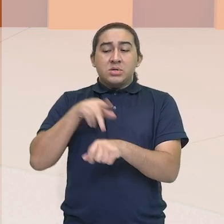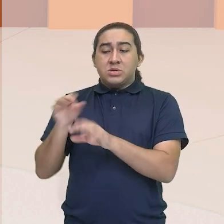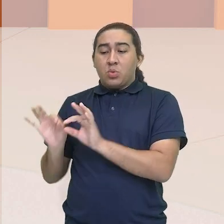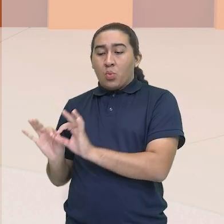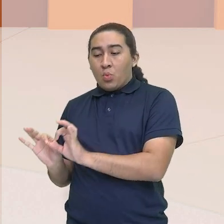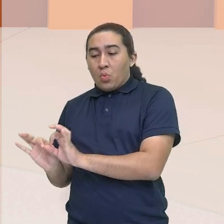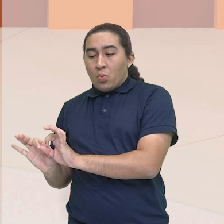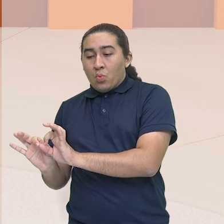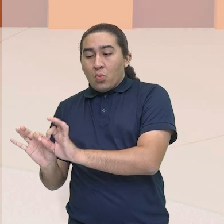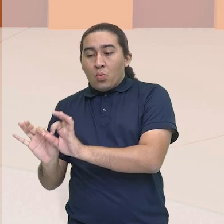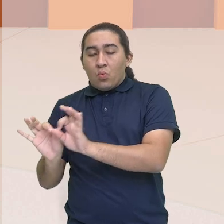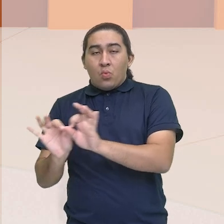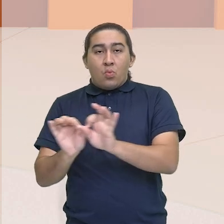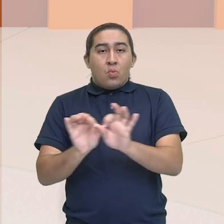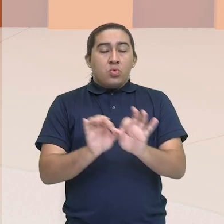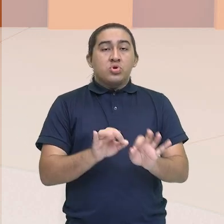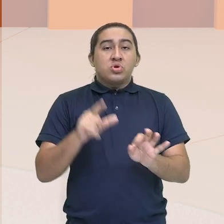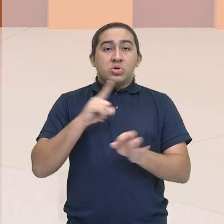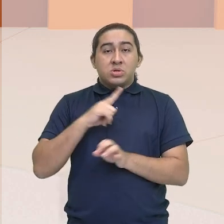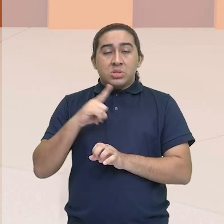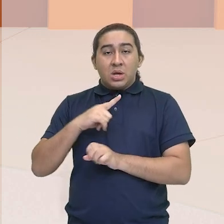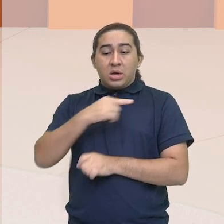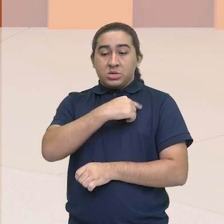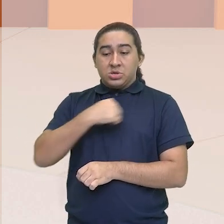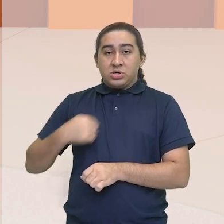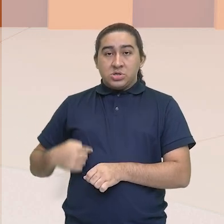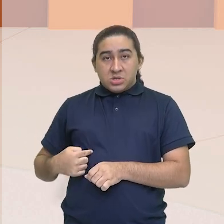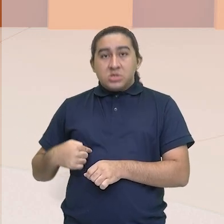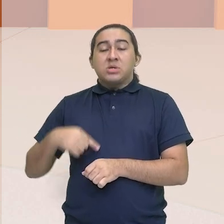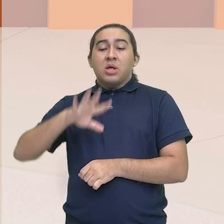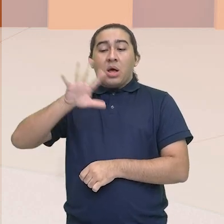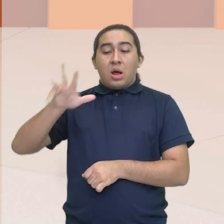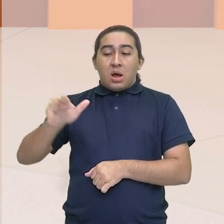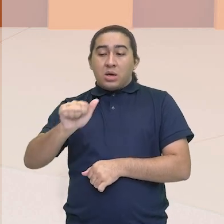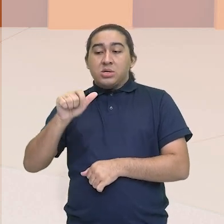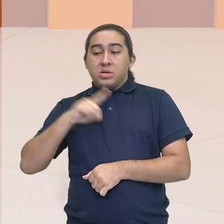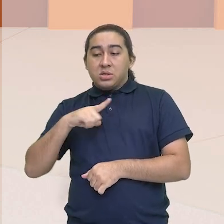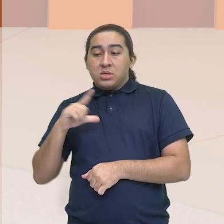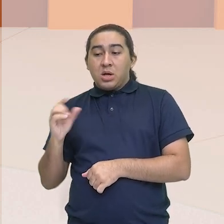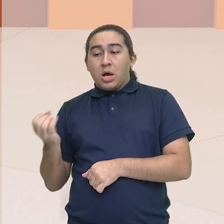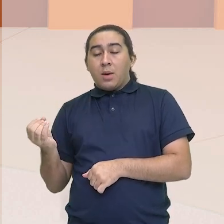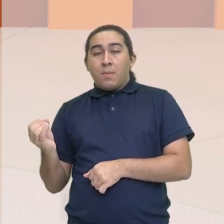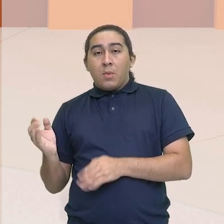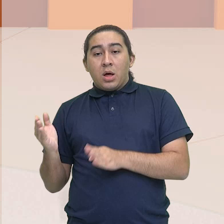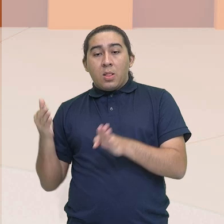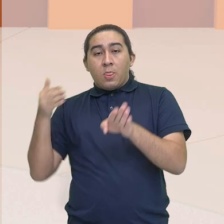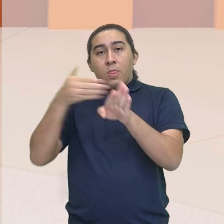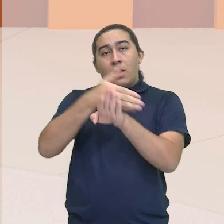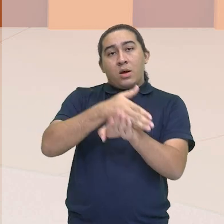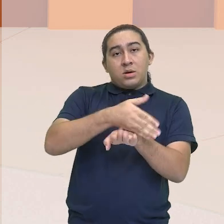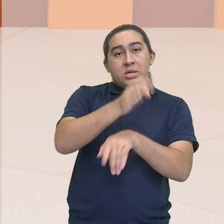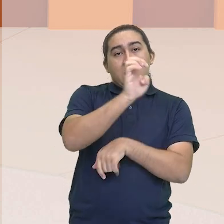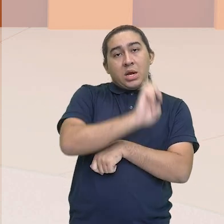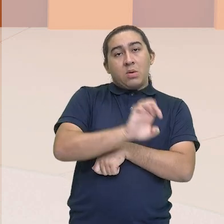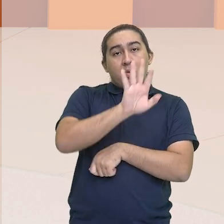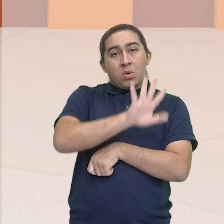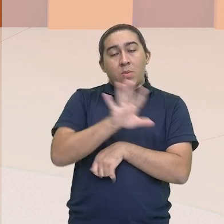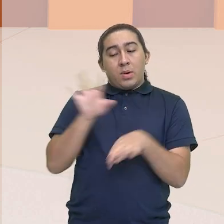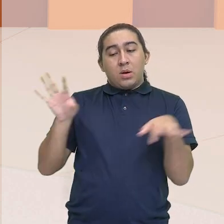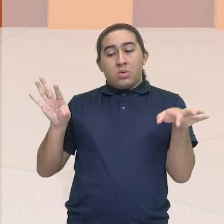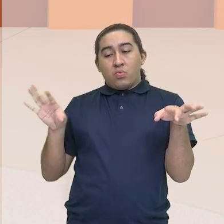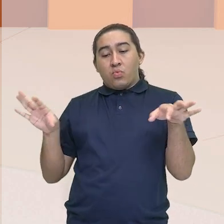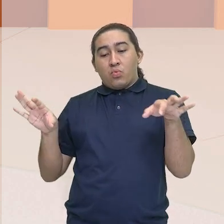passando pela Índia, por várias áreas ali da Ásia Central, até chegar na Europa. Tudo isso